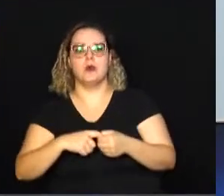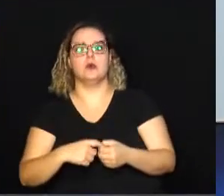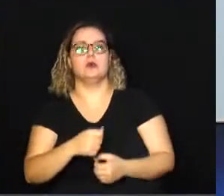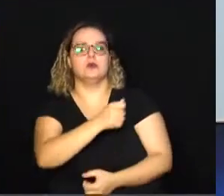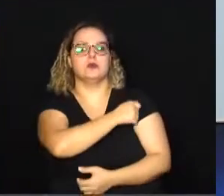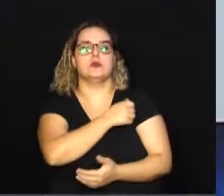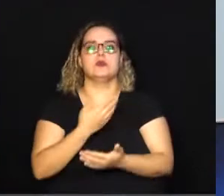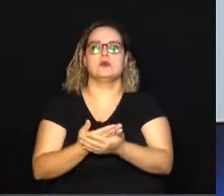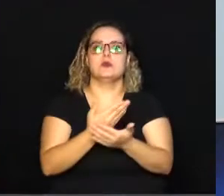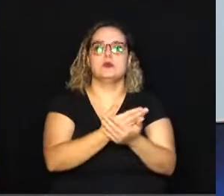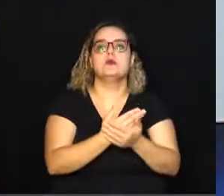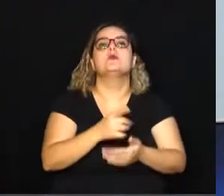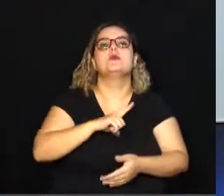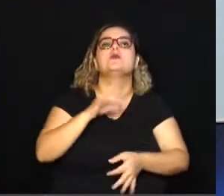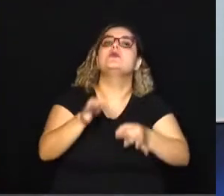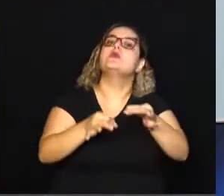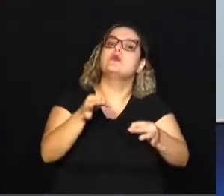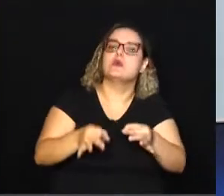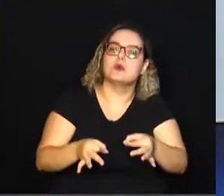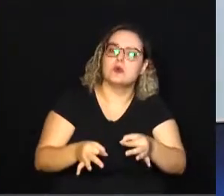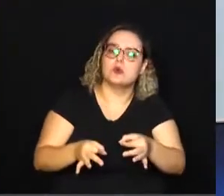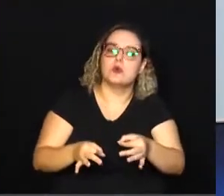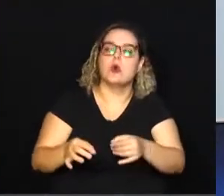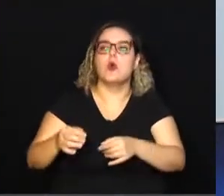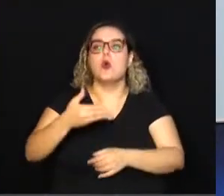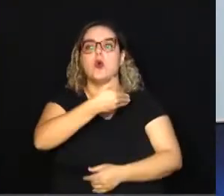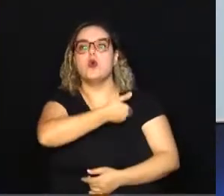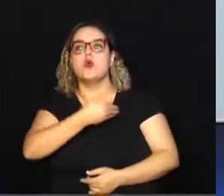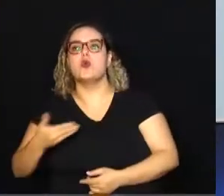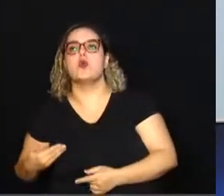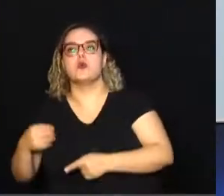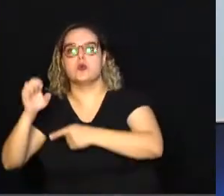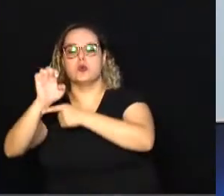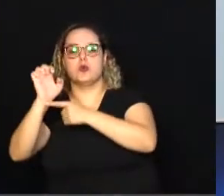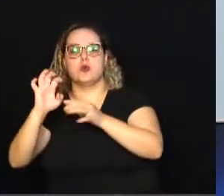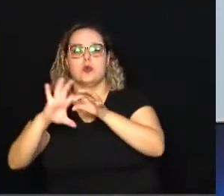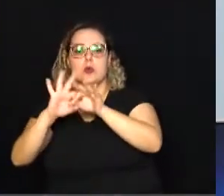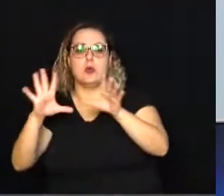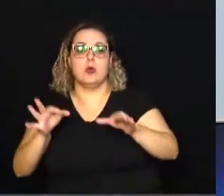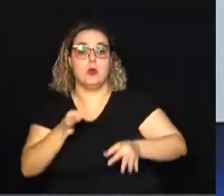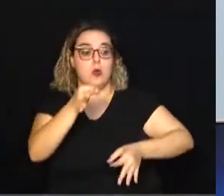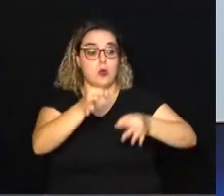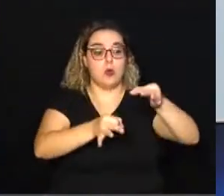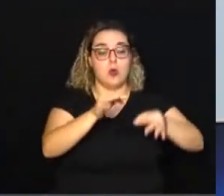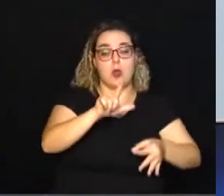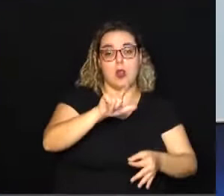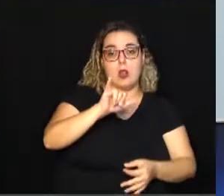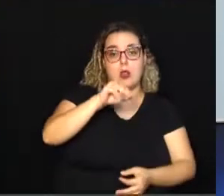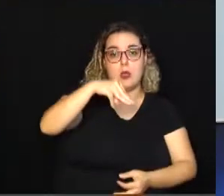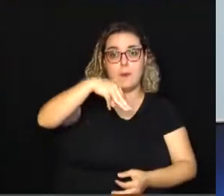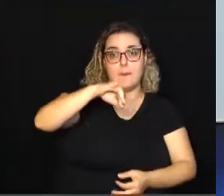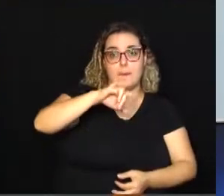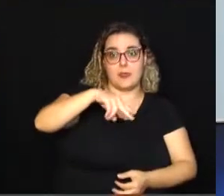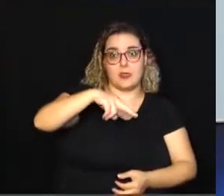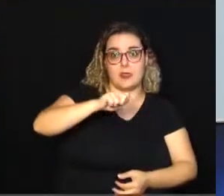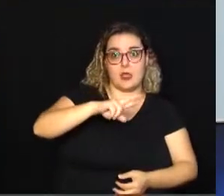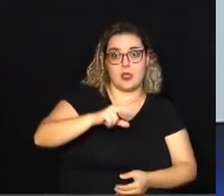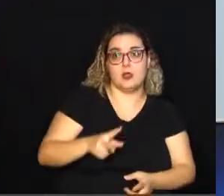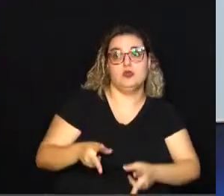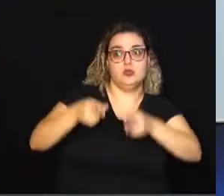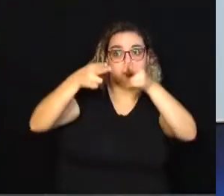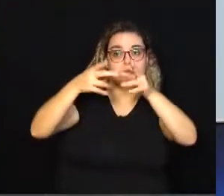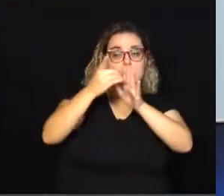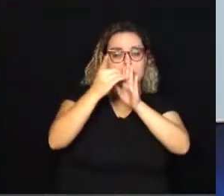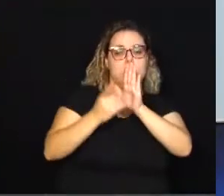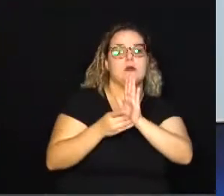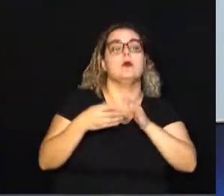O governo do estado havia autorizado o retorno, uma juíza concedeu uma liminar suspendendo este decreto. A partir